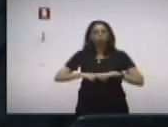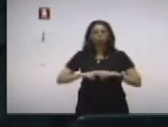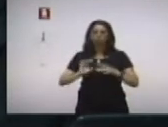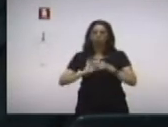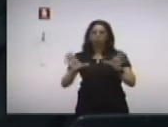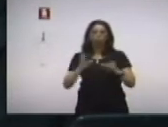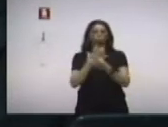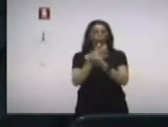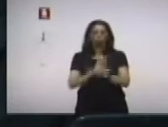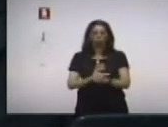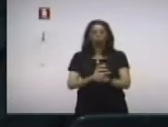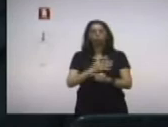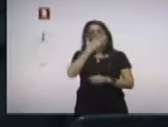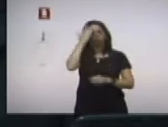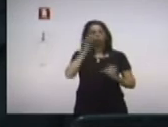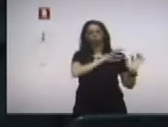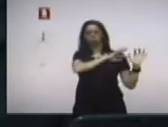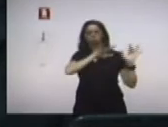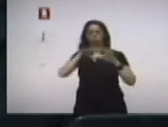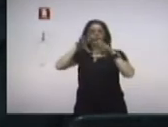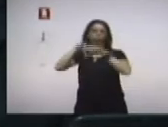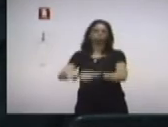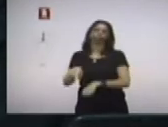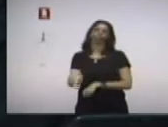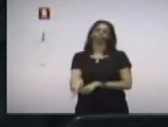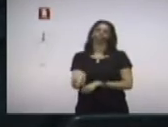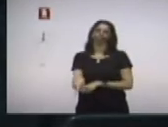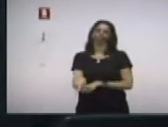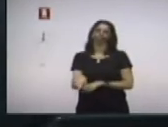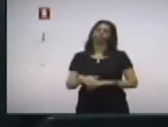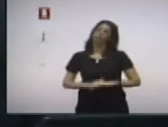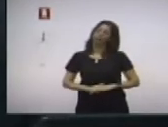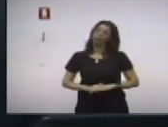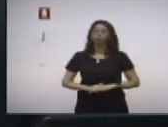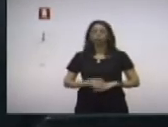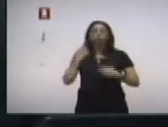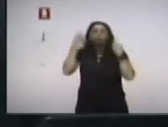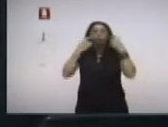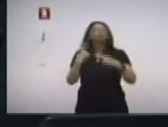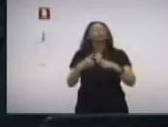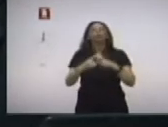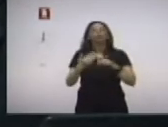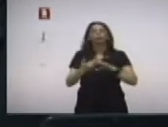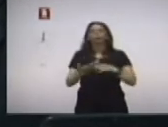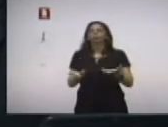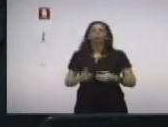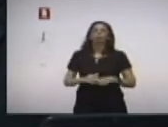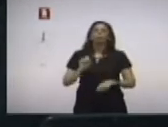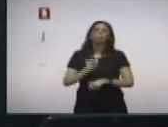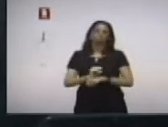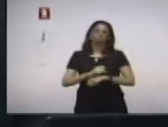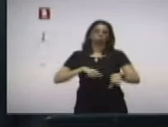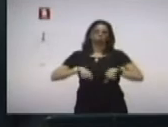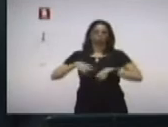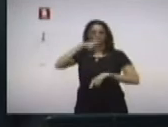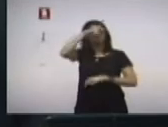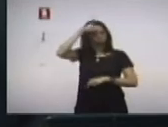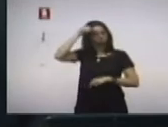final do ano recesso no poder público municipal Teoricamente